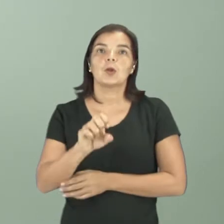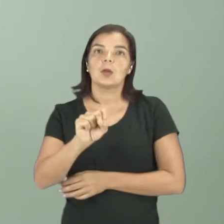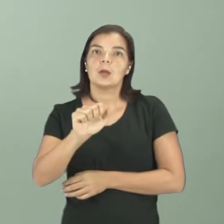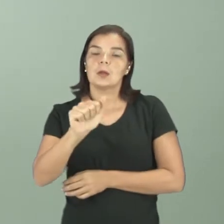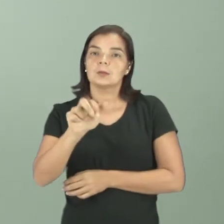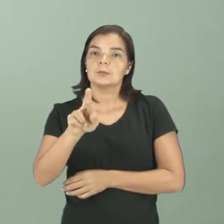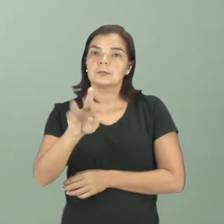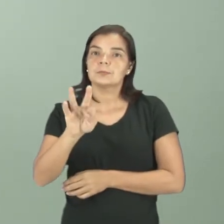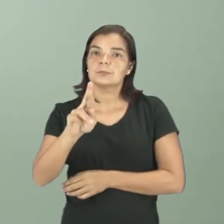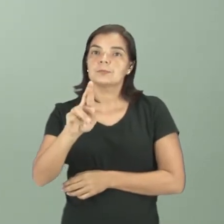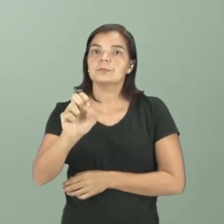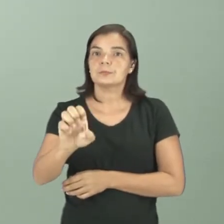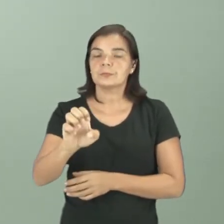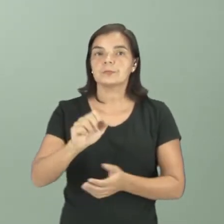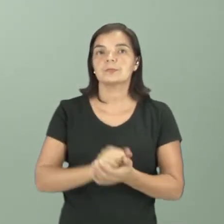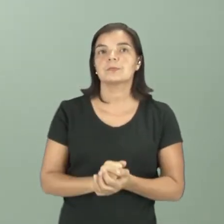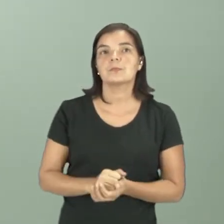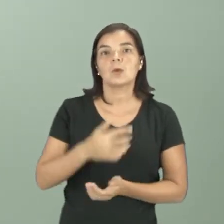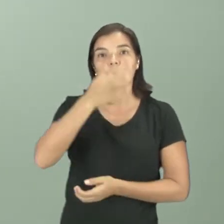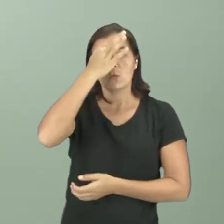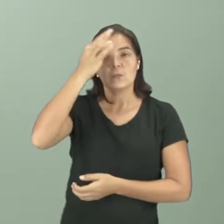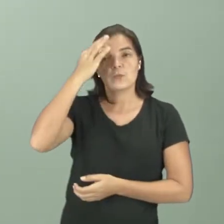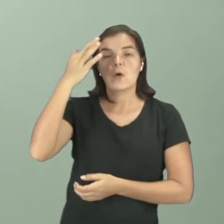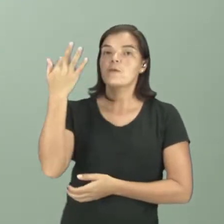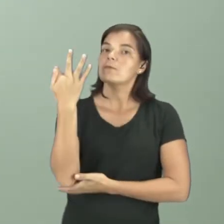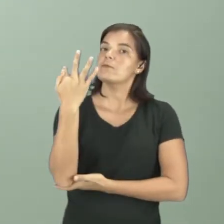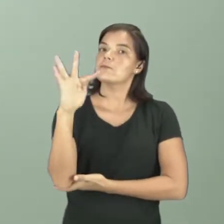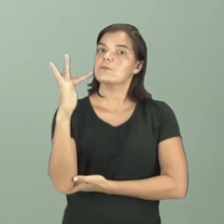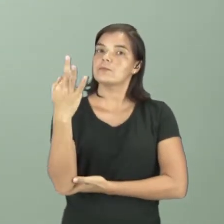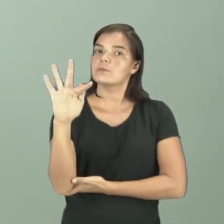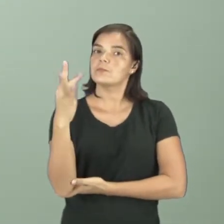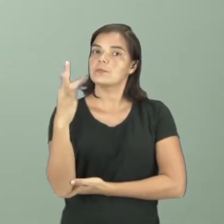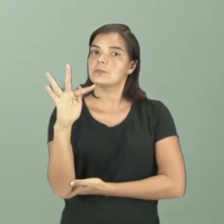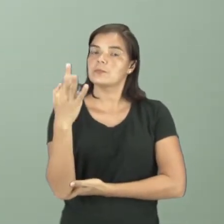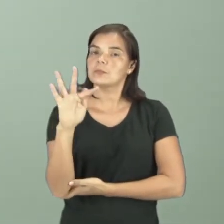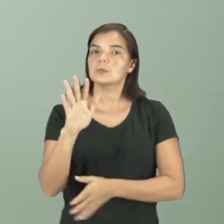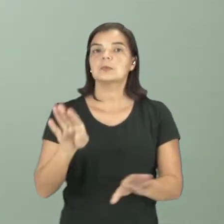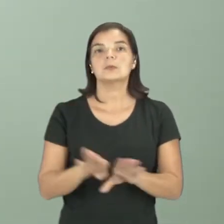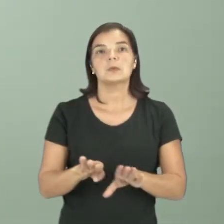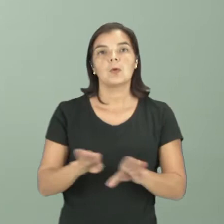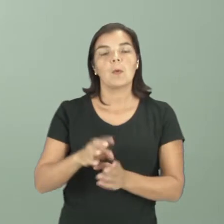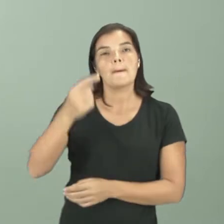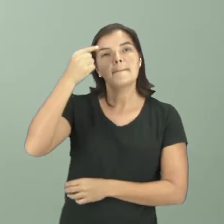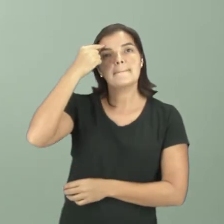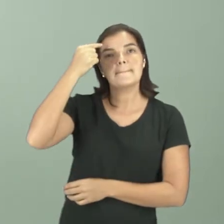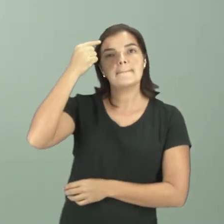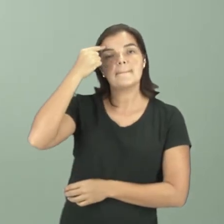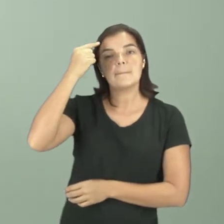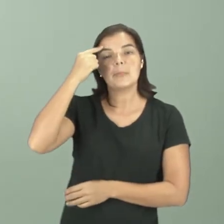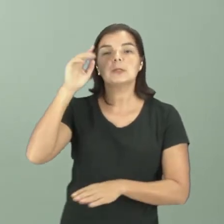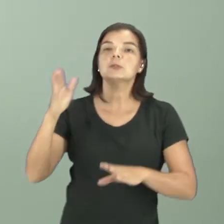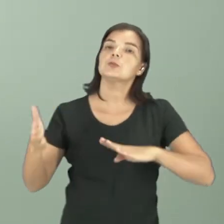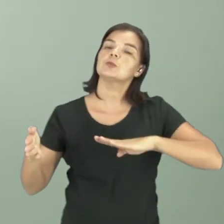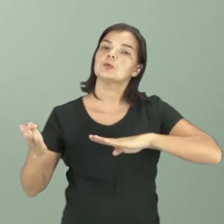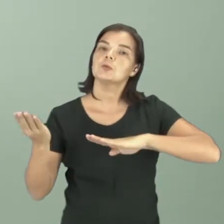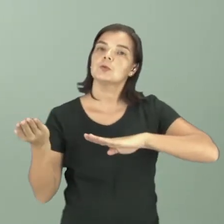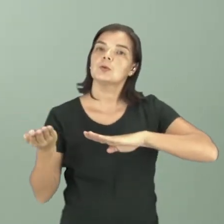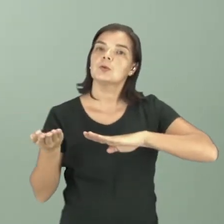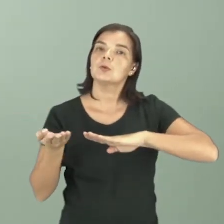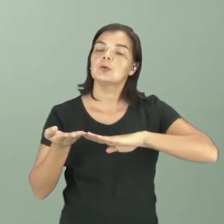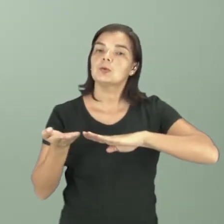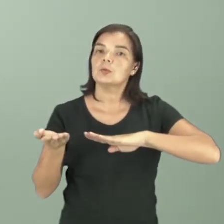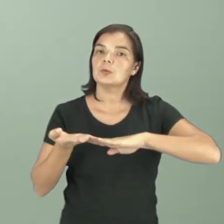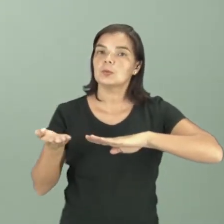Sartre. Jean Paul Sartre, um filósofo francês, pensamento contemporâneo, né? Ele tem uma filosofia